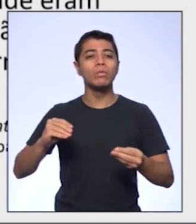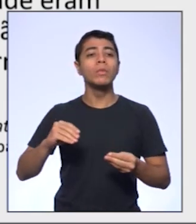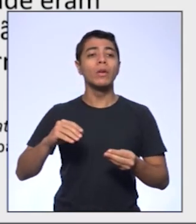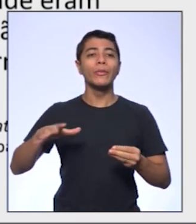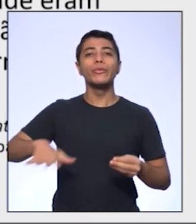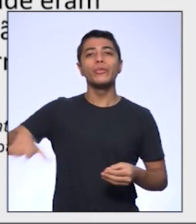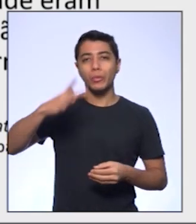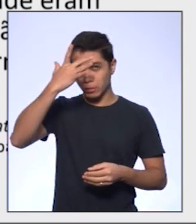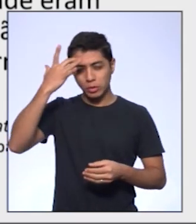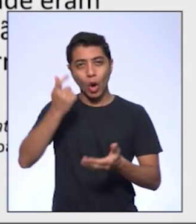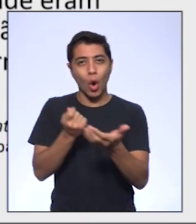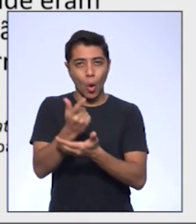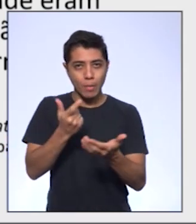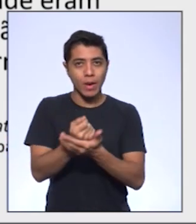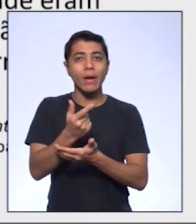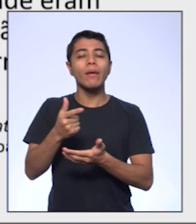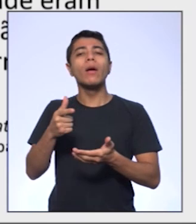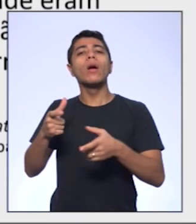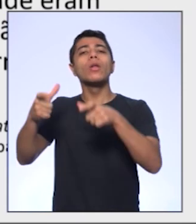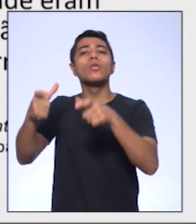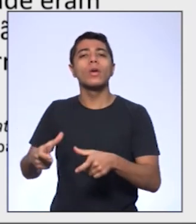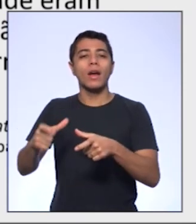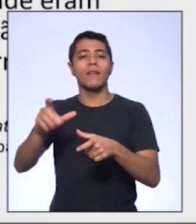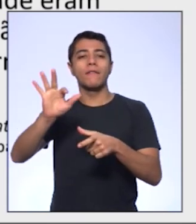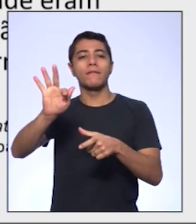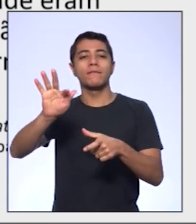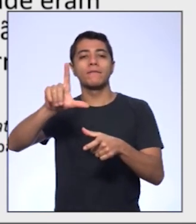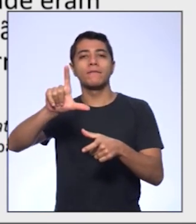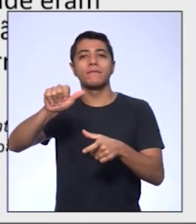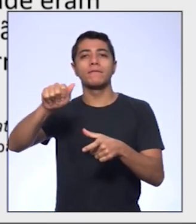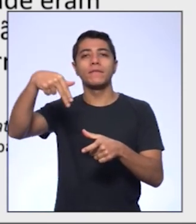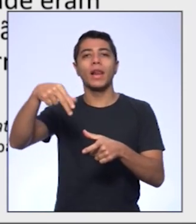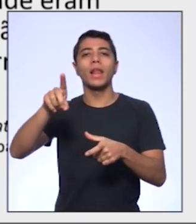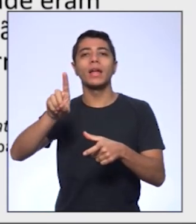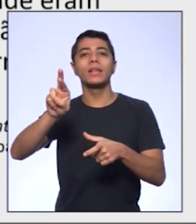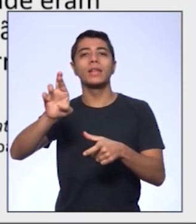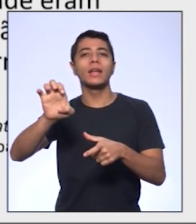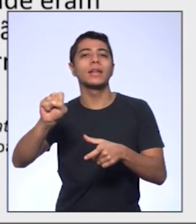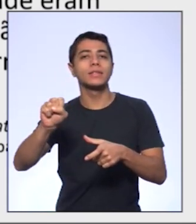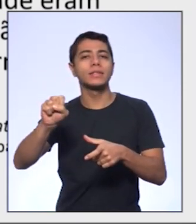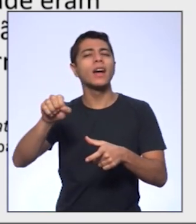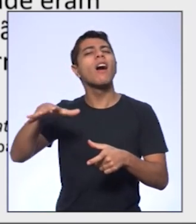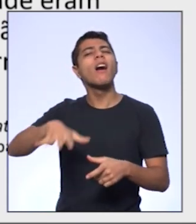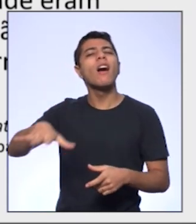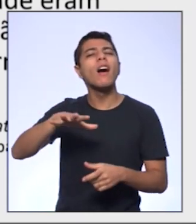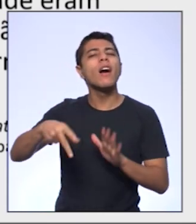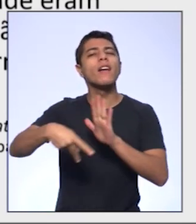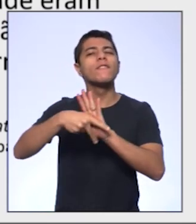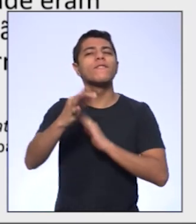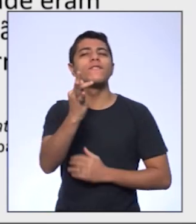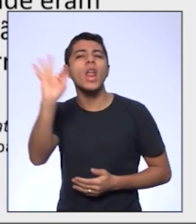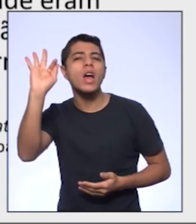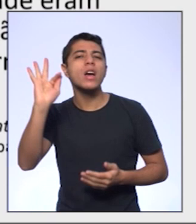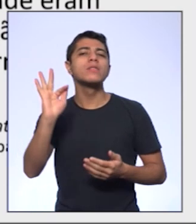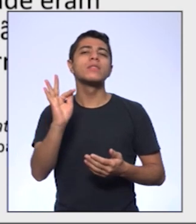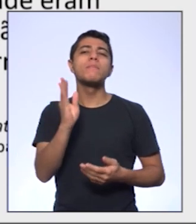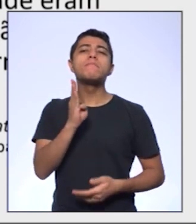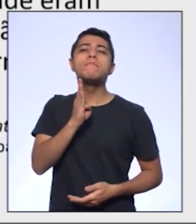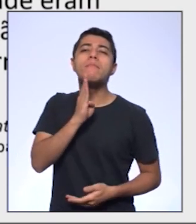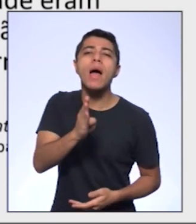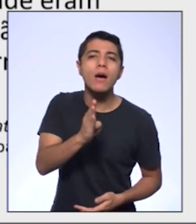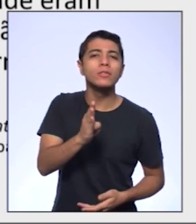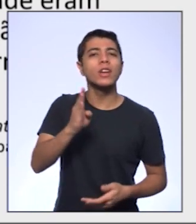Itália, Flandres, região francesa, tá? Que Flandres, na verdade, hoje você pode pegar a região francesa, região belga, região holandesa,